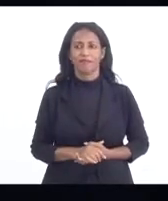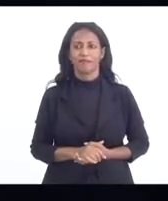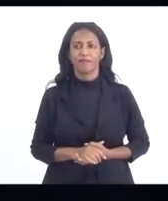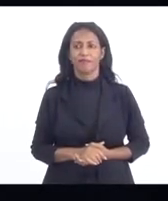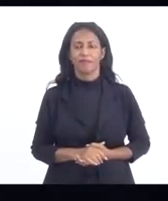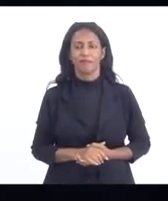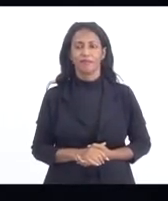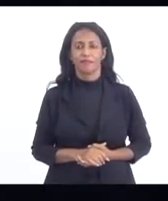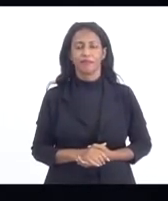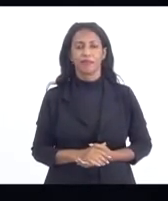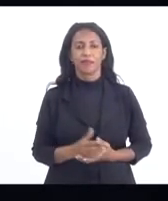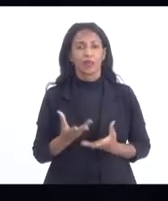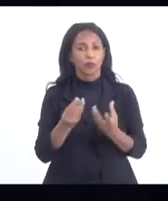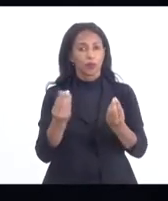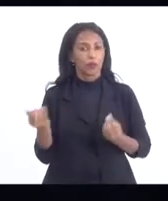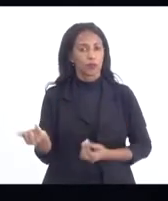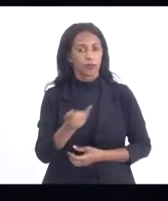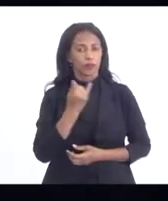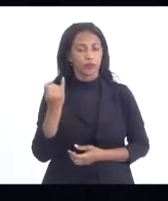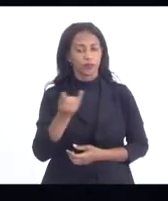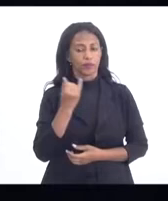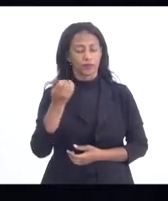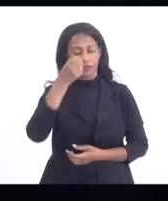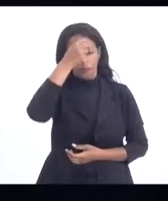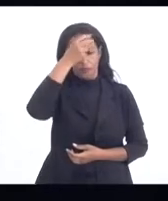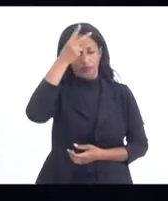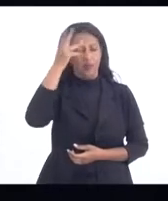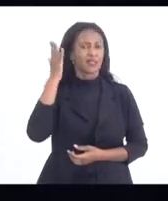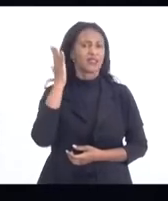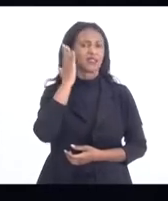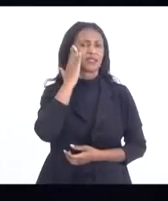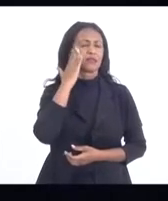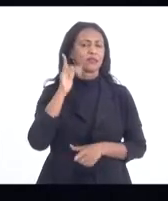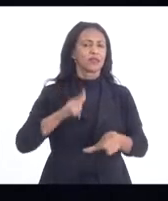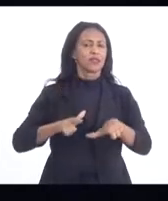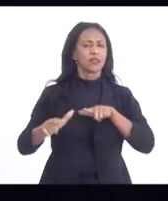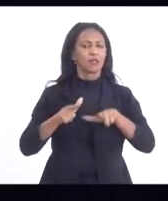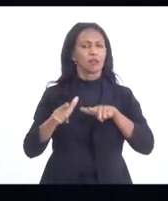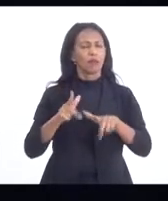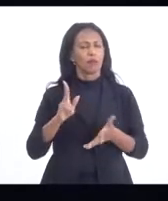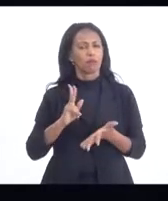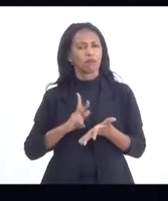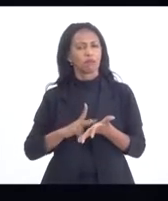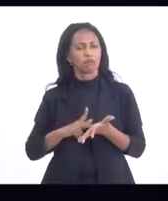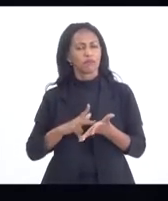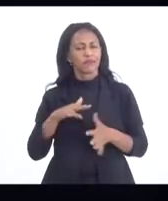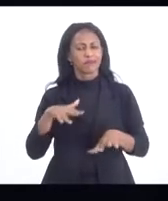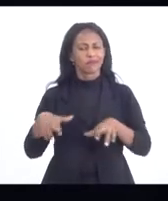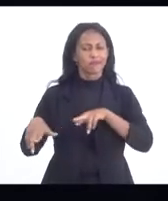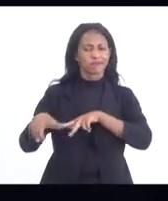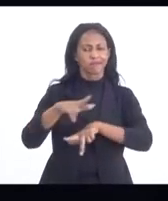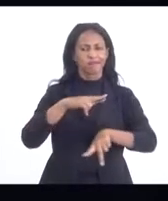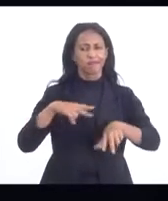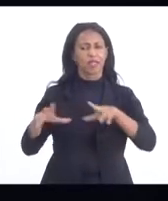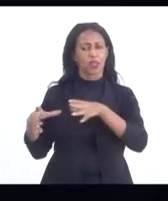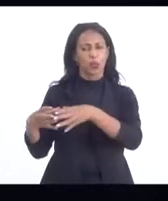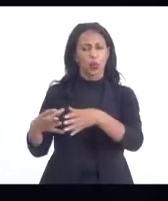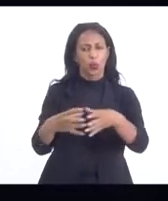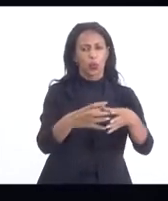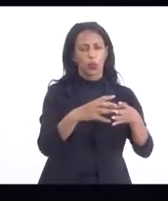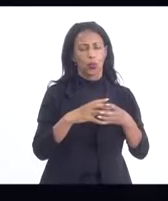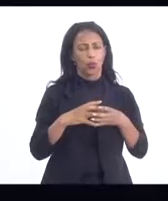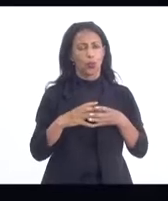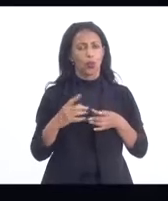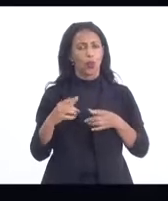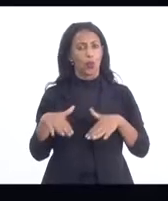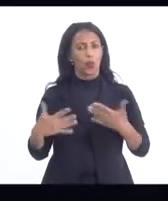E é muito importante que nós, prefeitos, saibamos trabalhar realmente em rede, trabalharmos em grupo. Porque